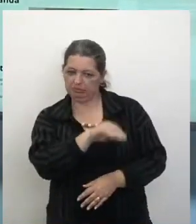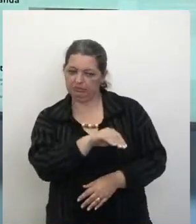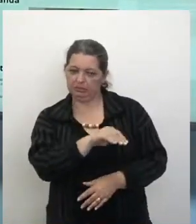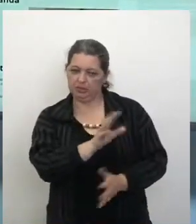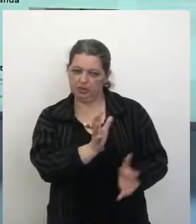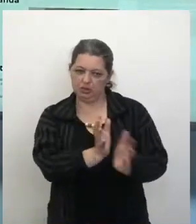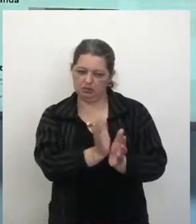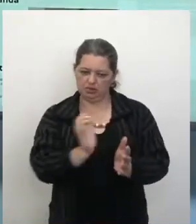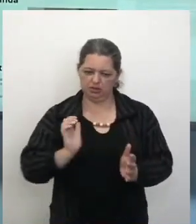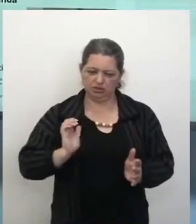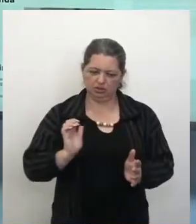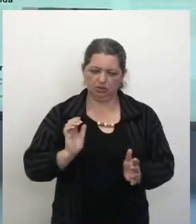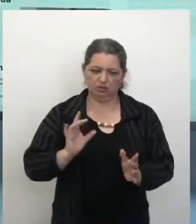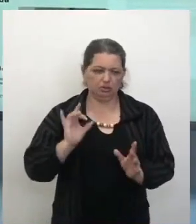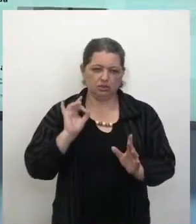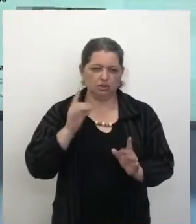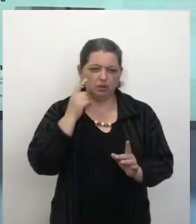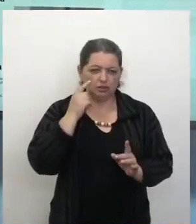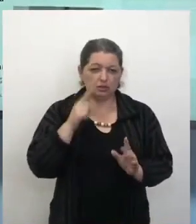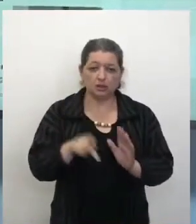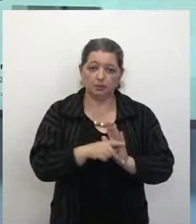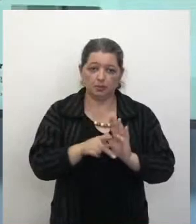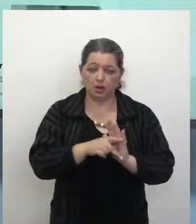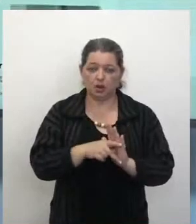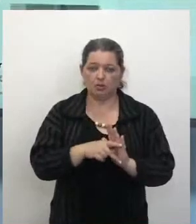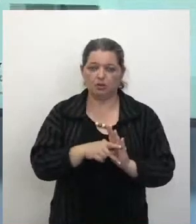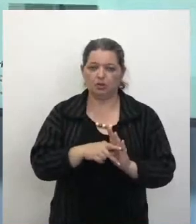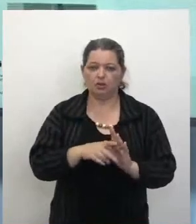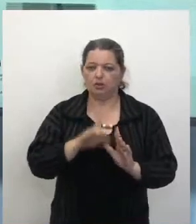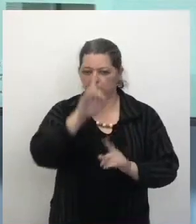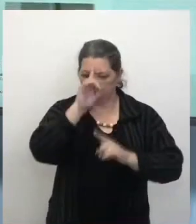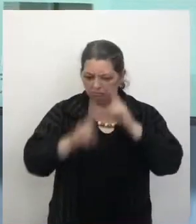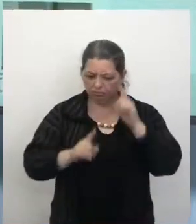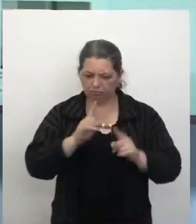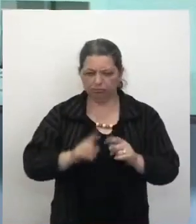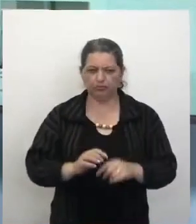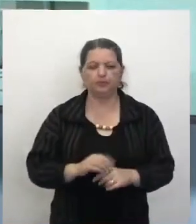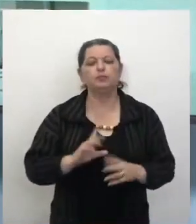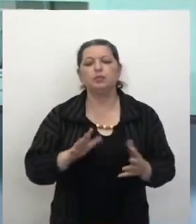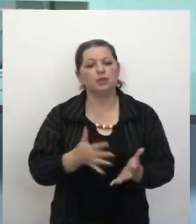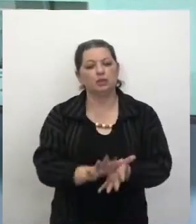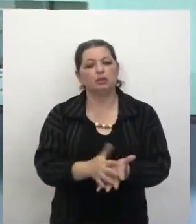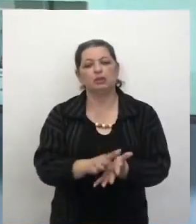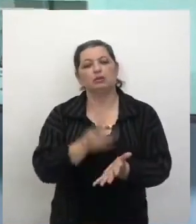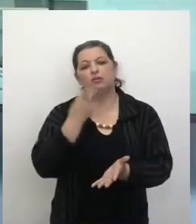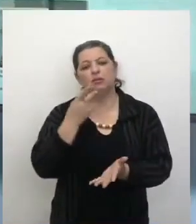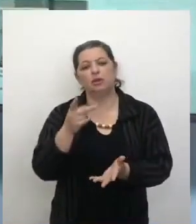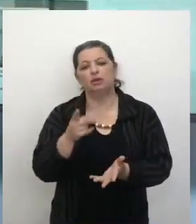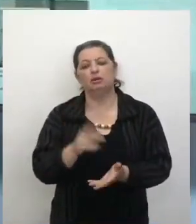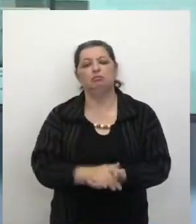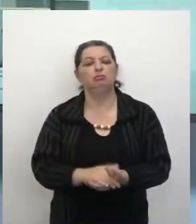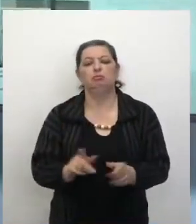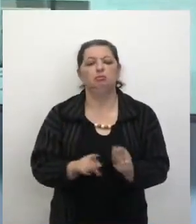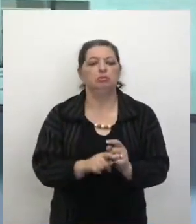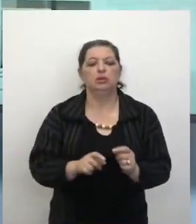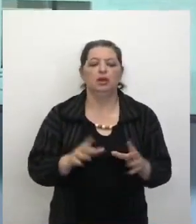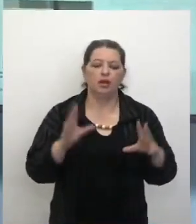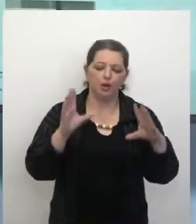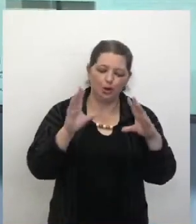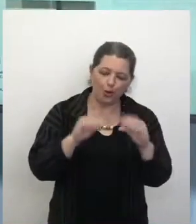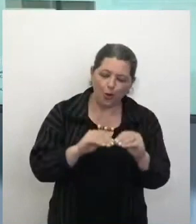Elite é um samba domesticado em a gente não pode esquecer disso a fala de samba é muito comum a gente associar a